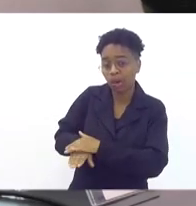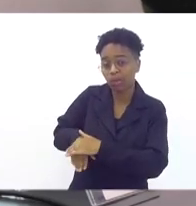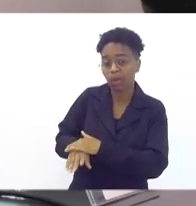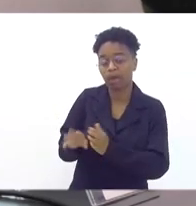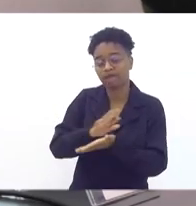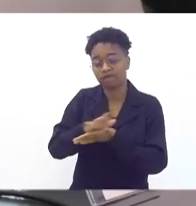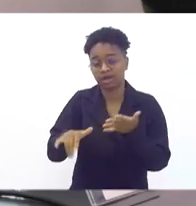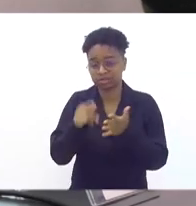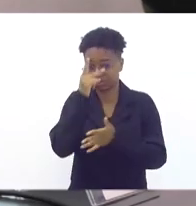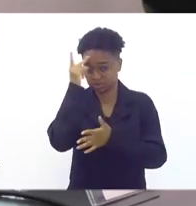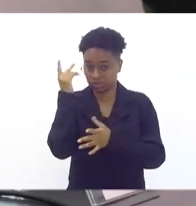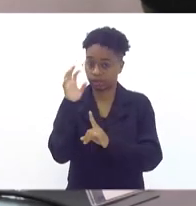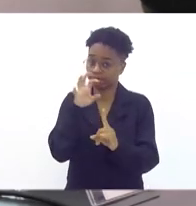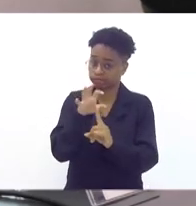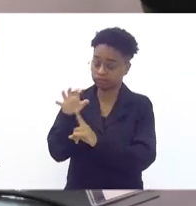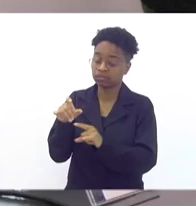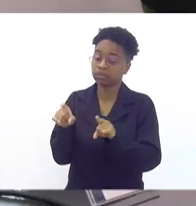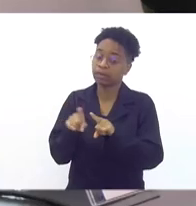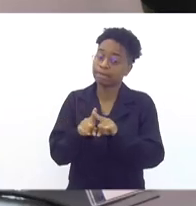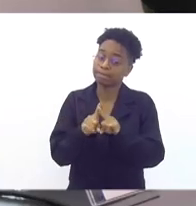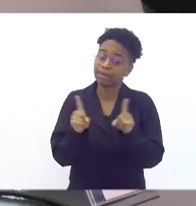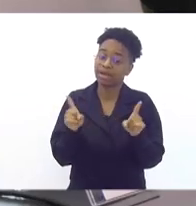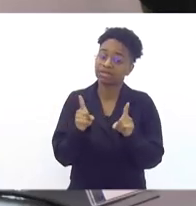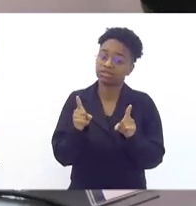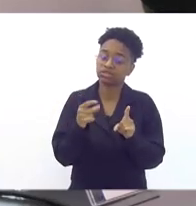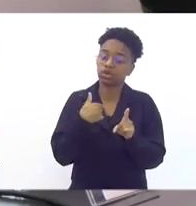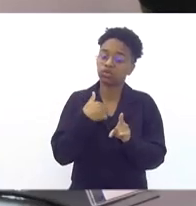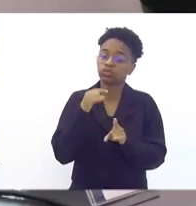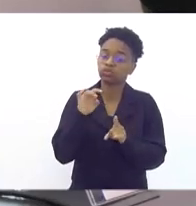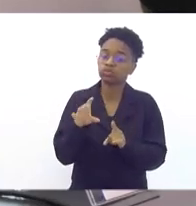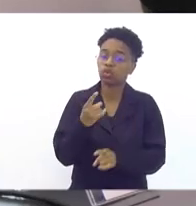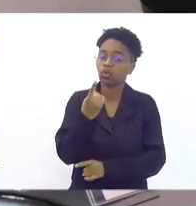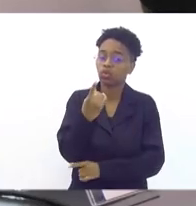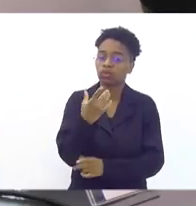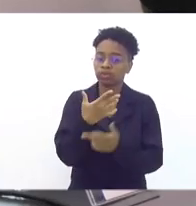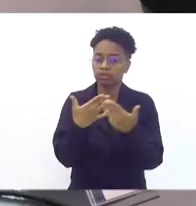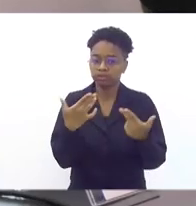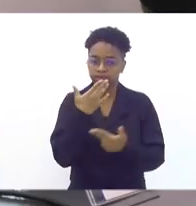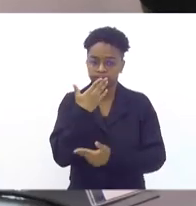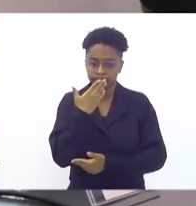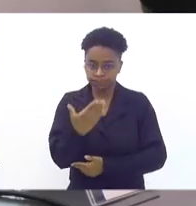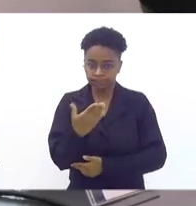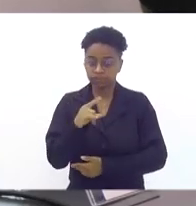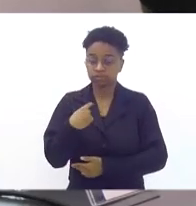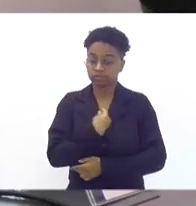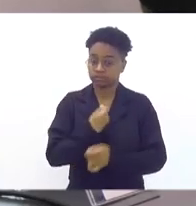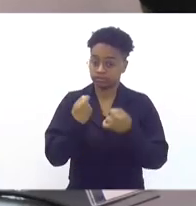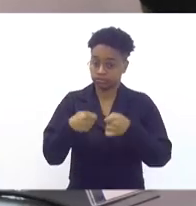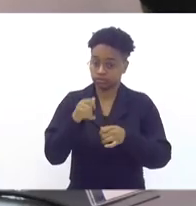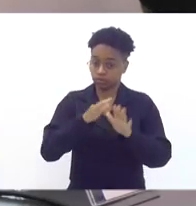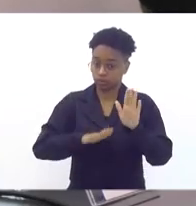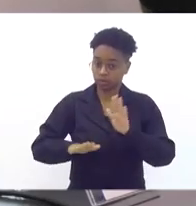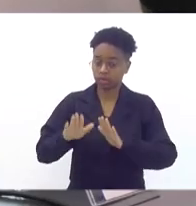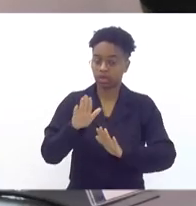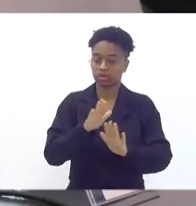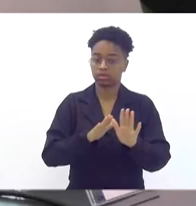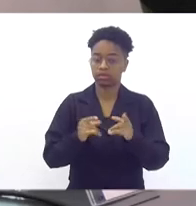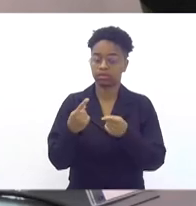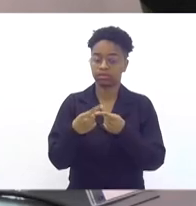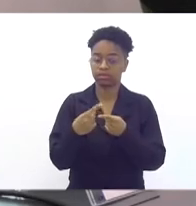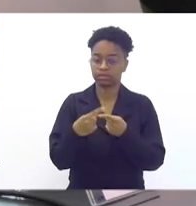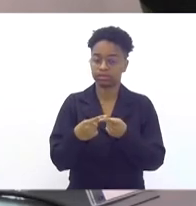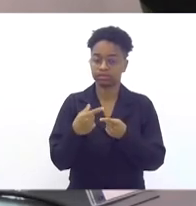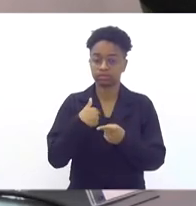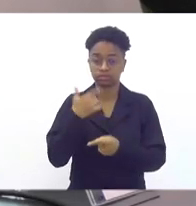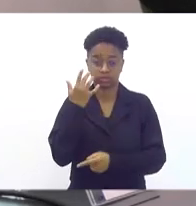vai encontrar e eu só eu só tenho uma coisa a pedir Vamos tomar cautela porque eu acho que